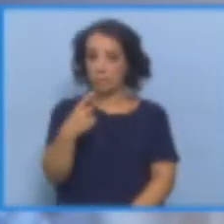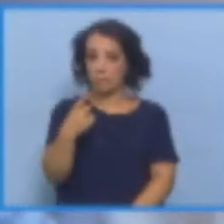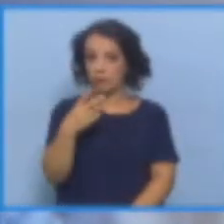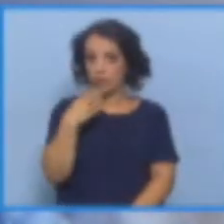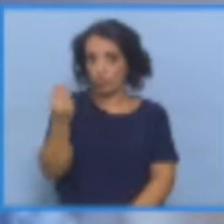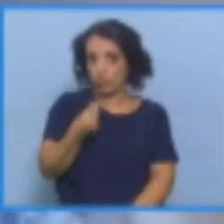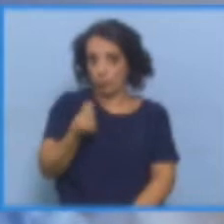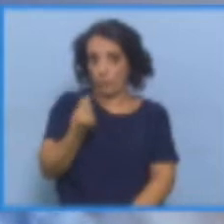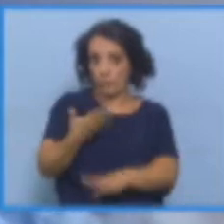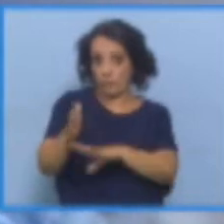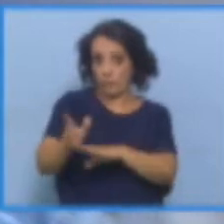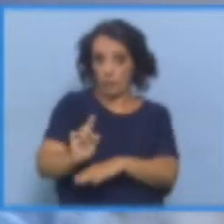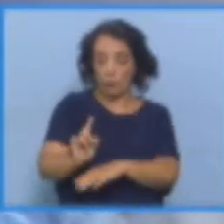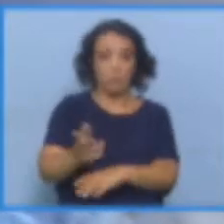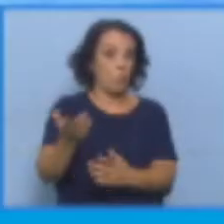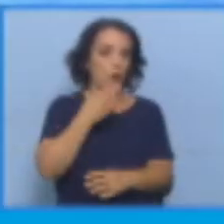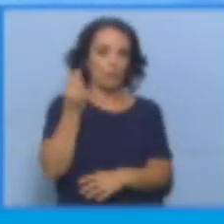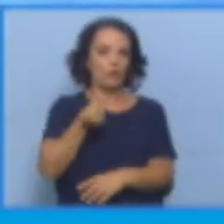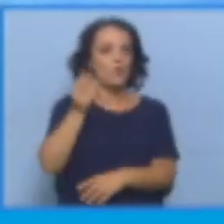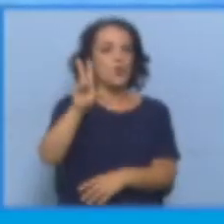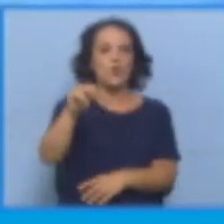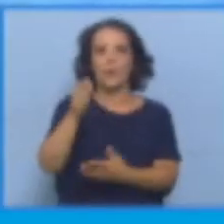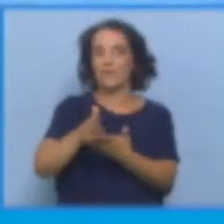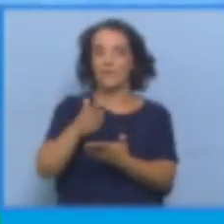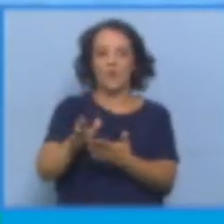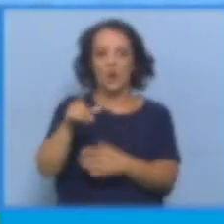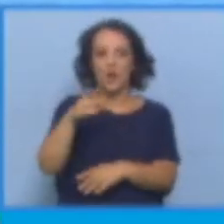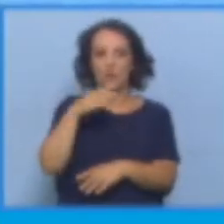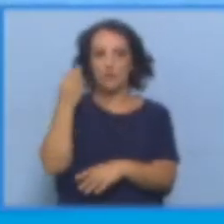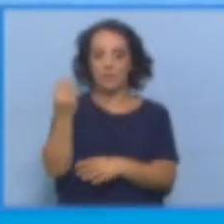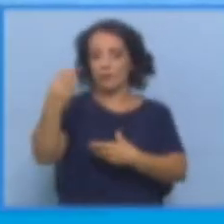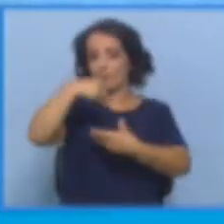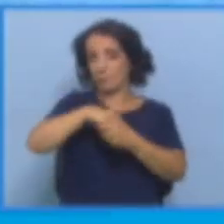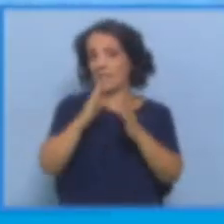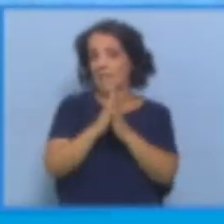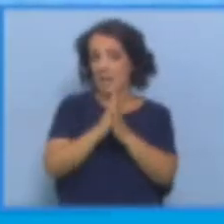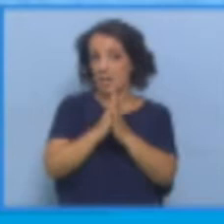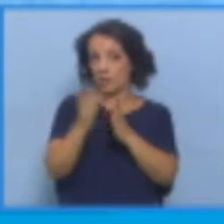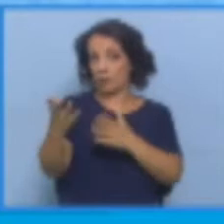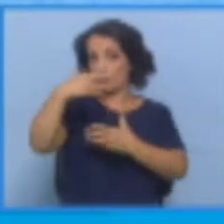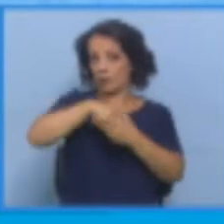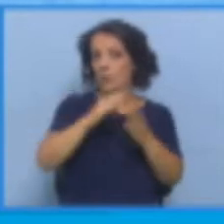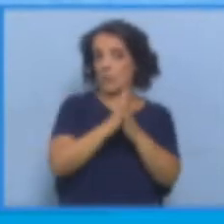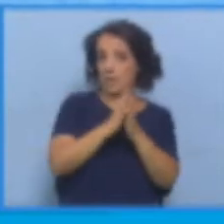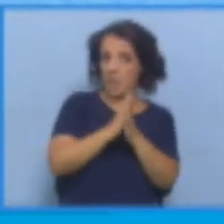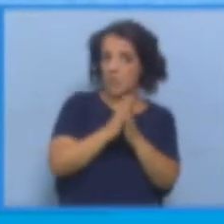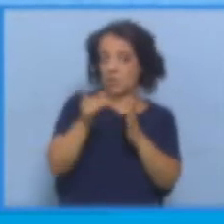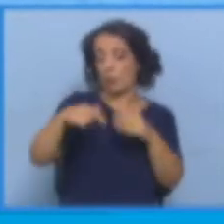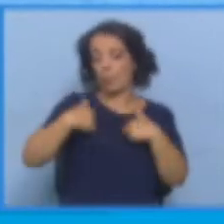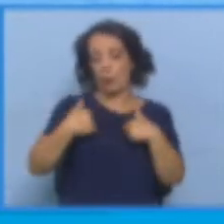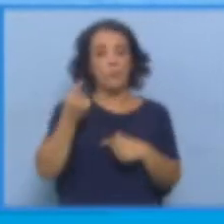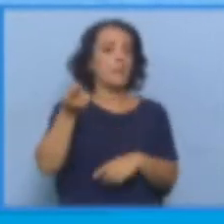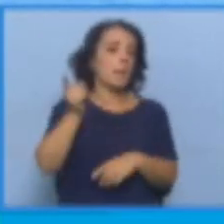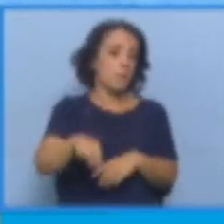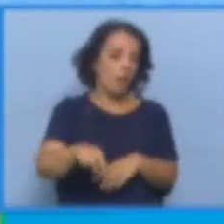fora deste desafio? Os jovens não podem nunca ficar de fora, não é? Os jovens são parte da Igreja e, como parte da Igreja, também eles têm de dar o